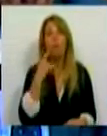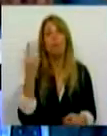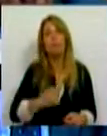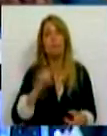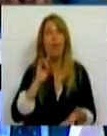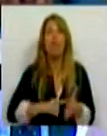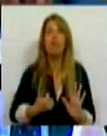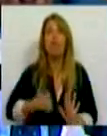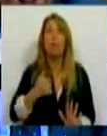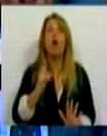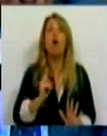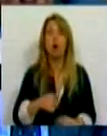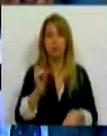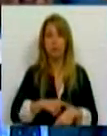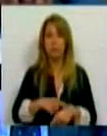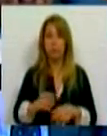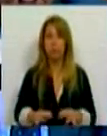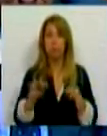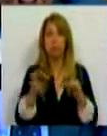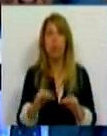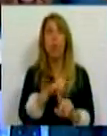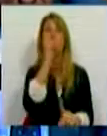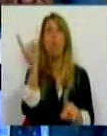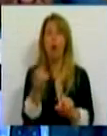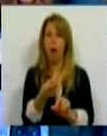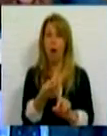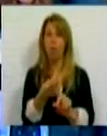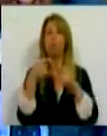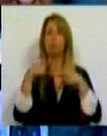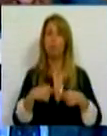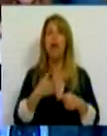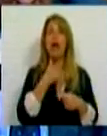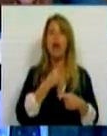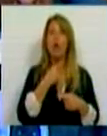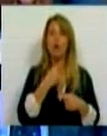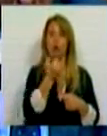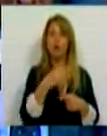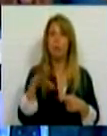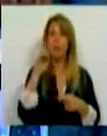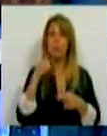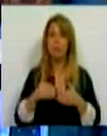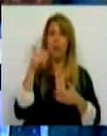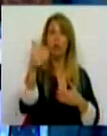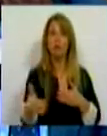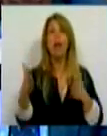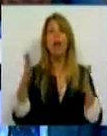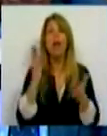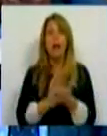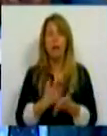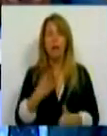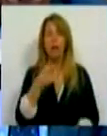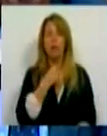fundamental foi uma prorrogação de um prazo de um ano, de agosto de 2016 até agosto de